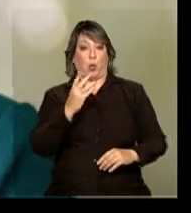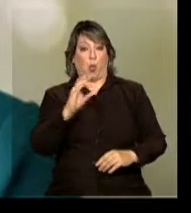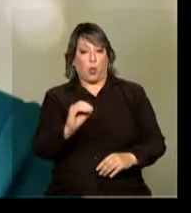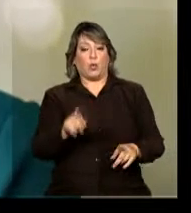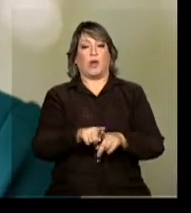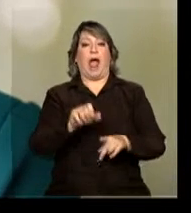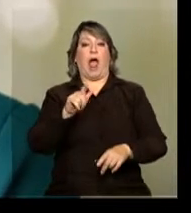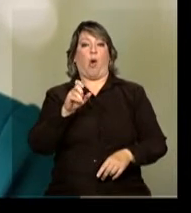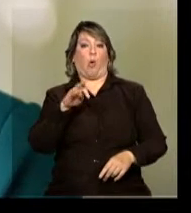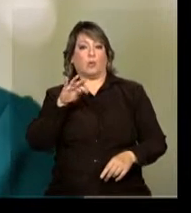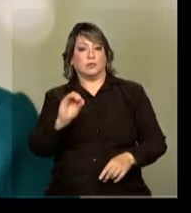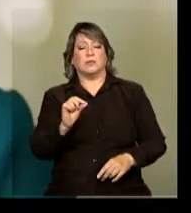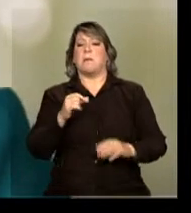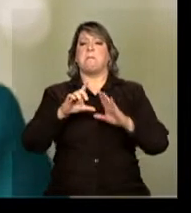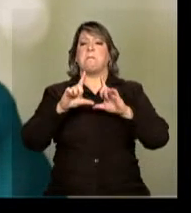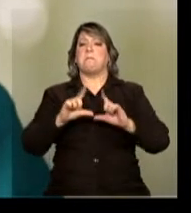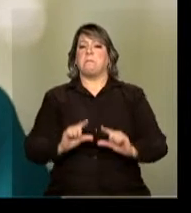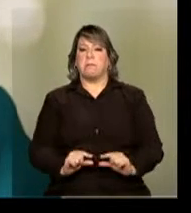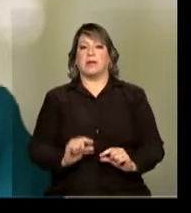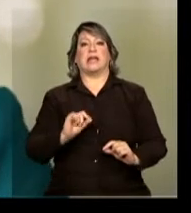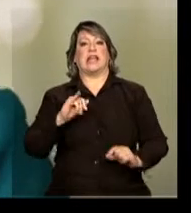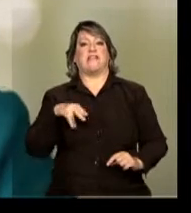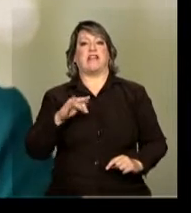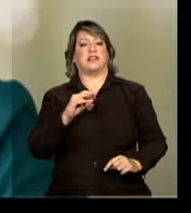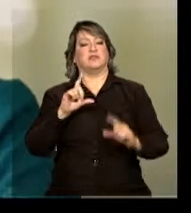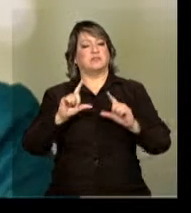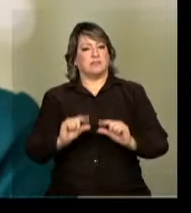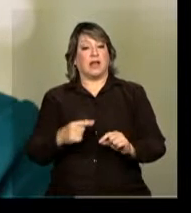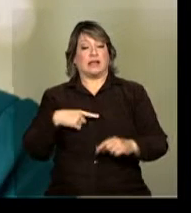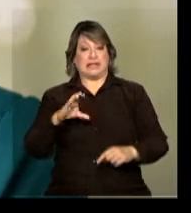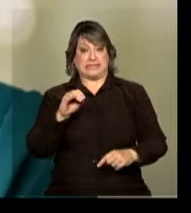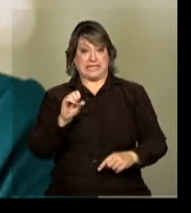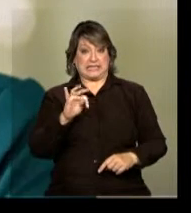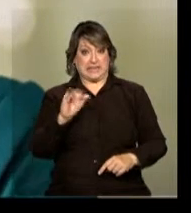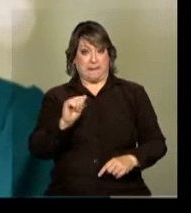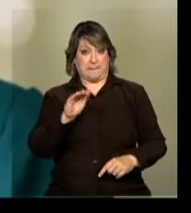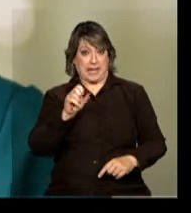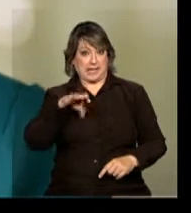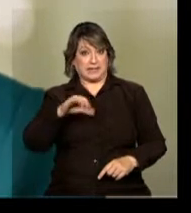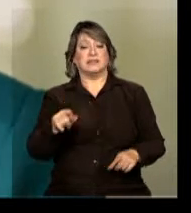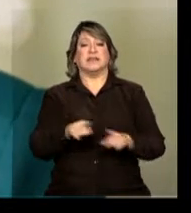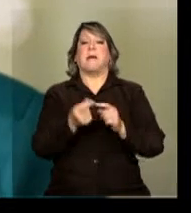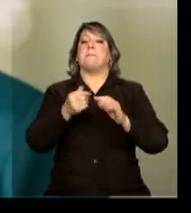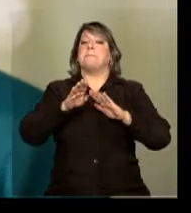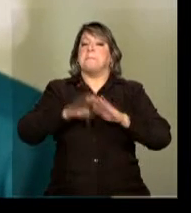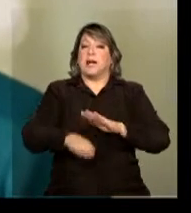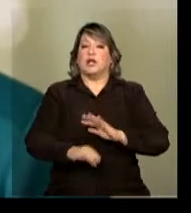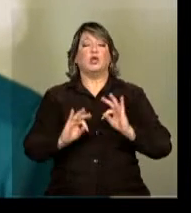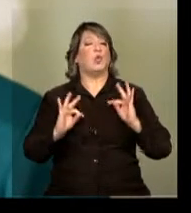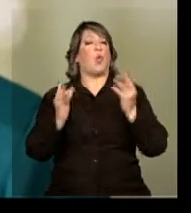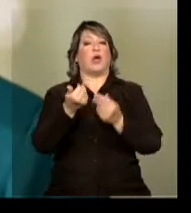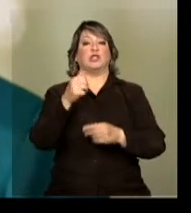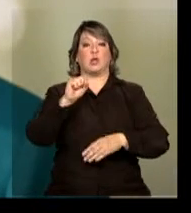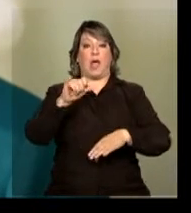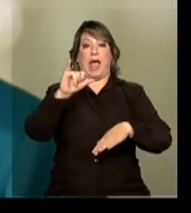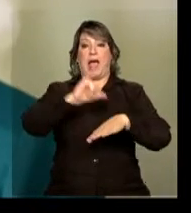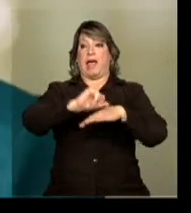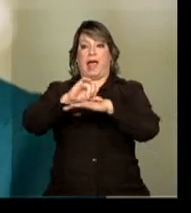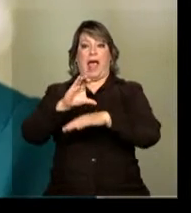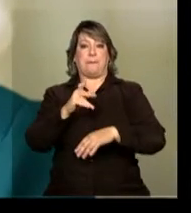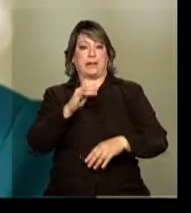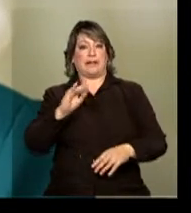foram baixos ea cesta básica ficou mais barata em todas as 18 capitais pesquisadas